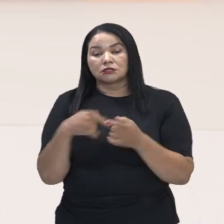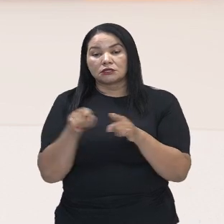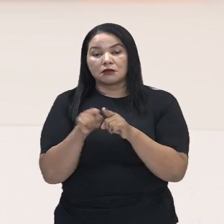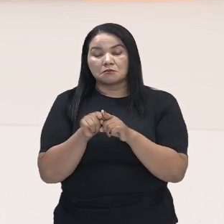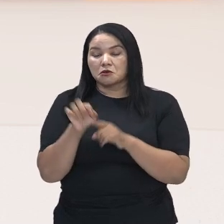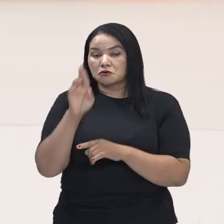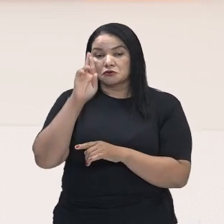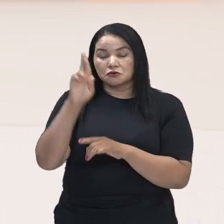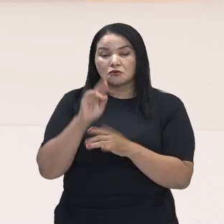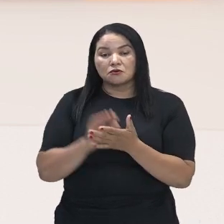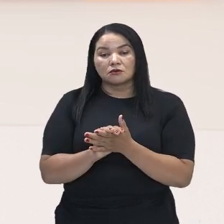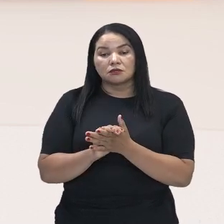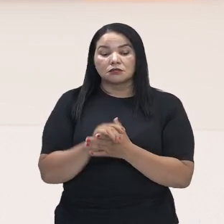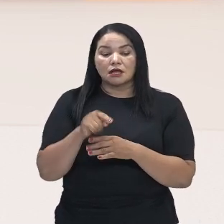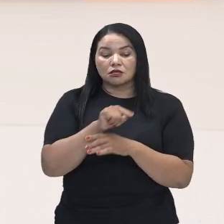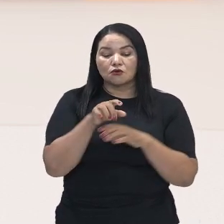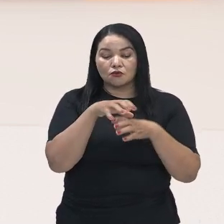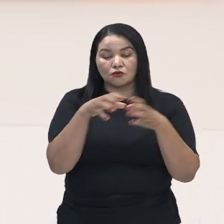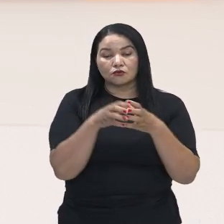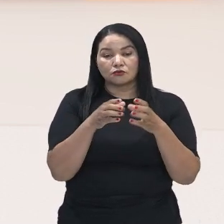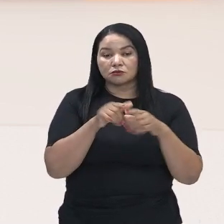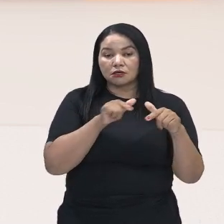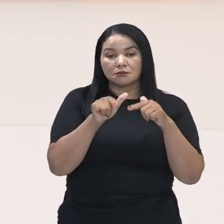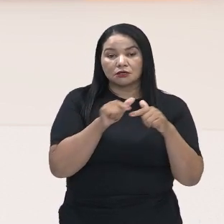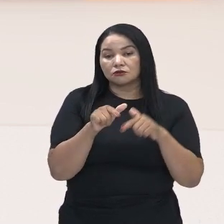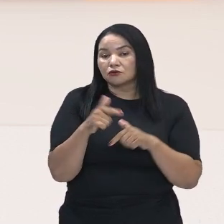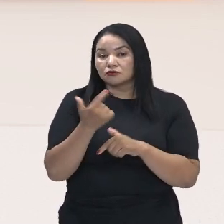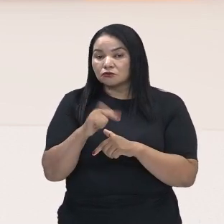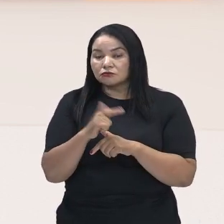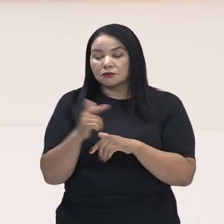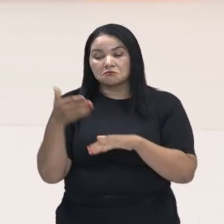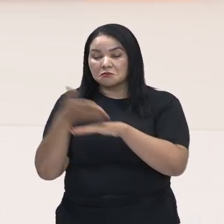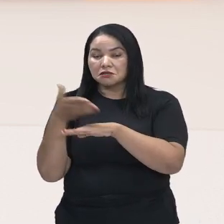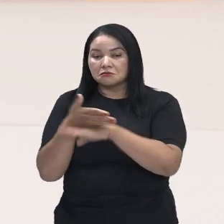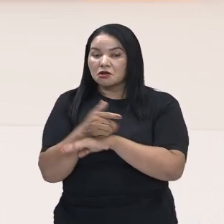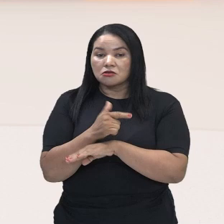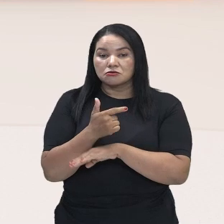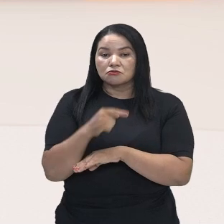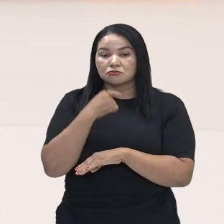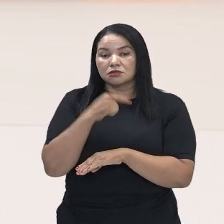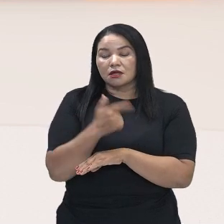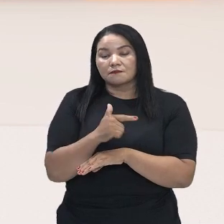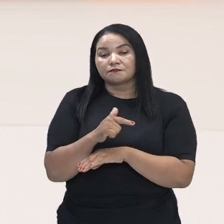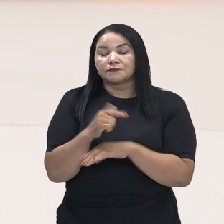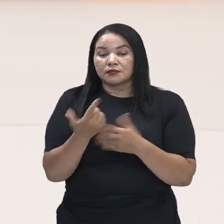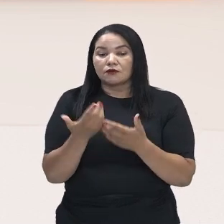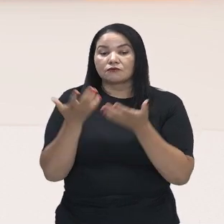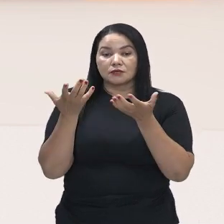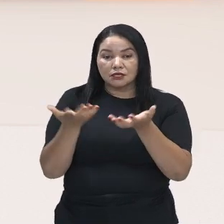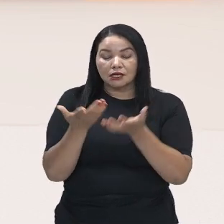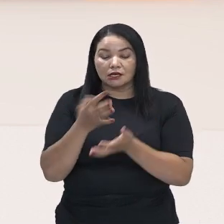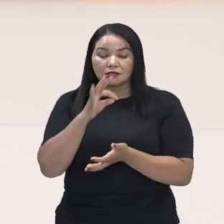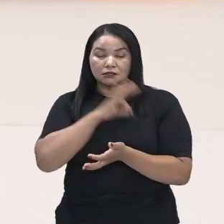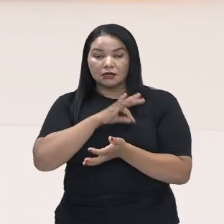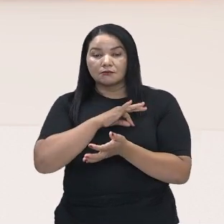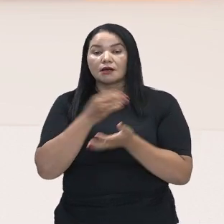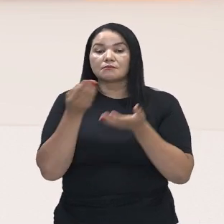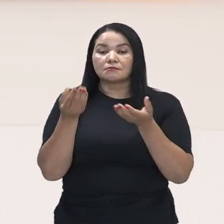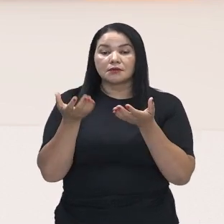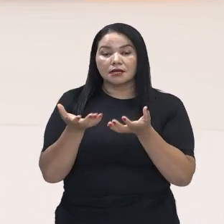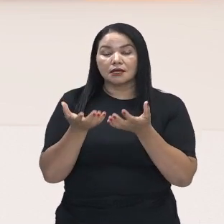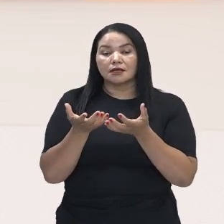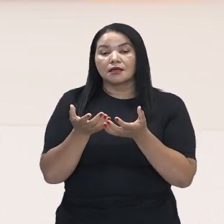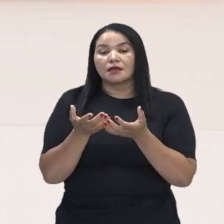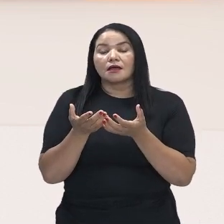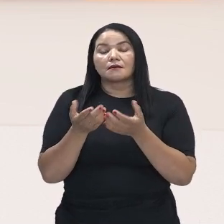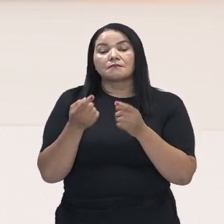burguesia. Então, a ideia era que eles recebessem um salário para lutar pelos direitos dos